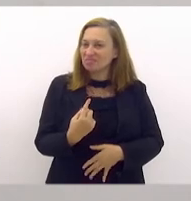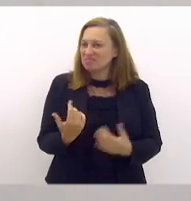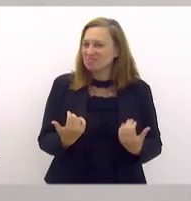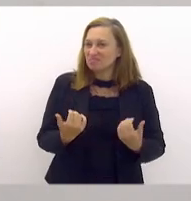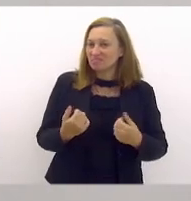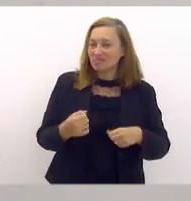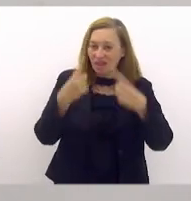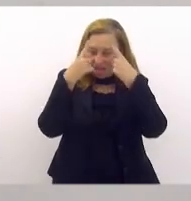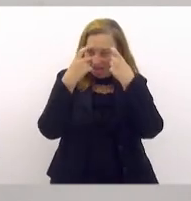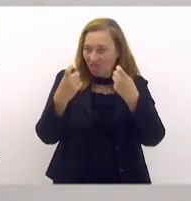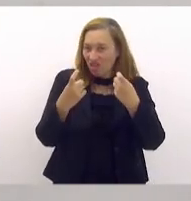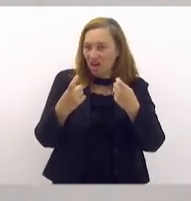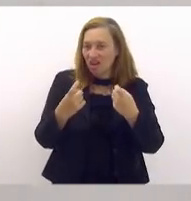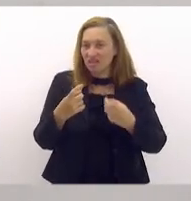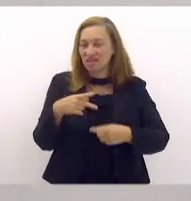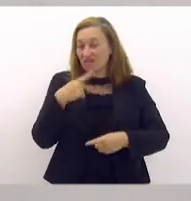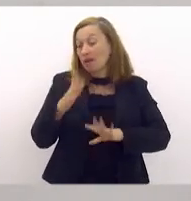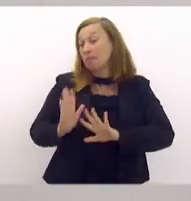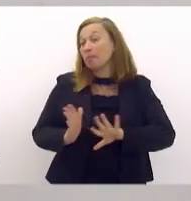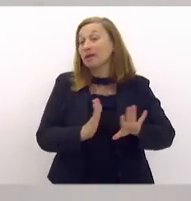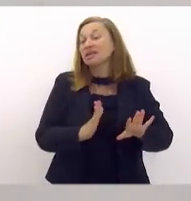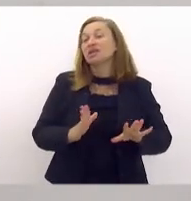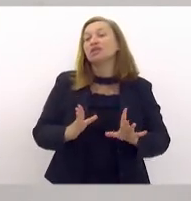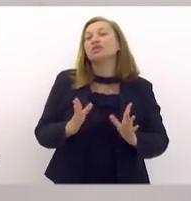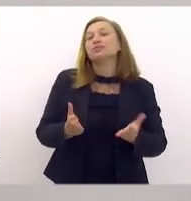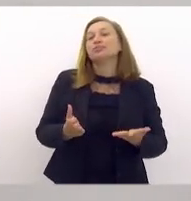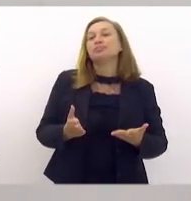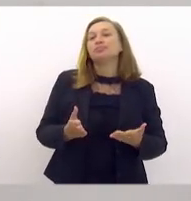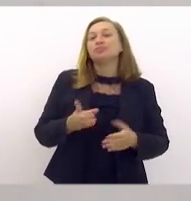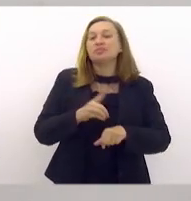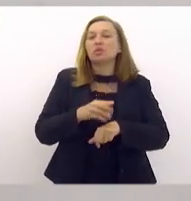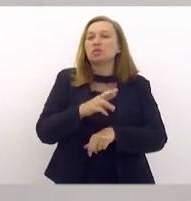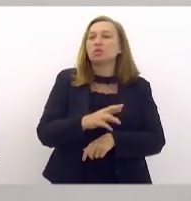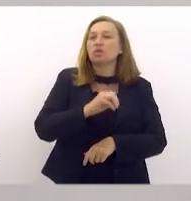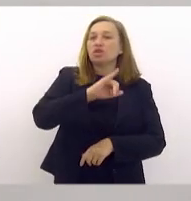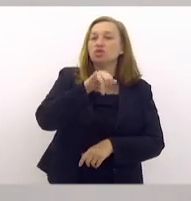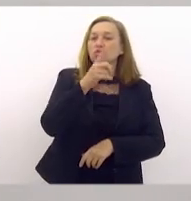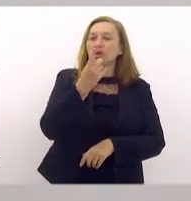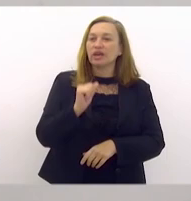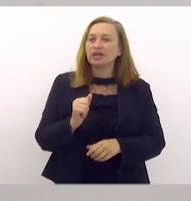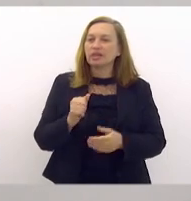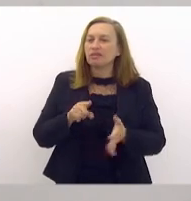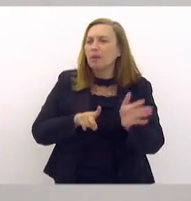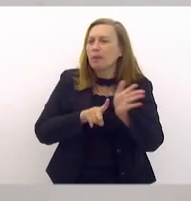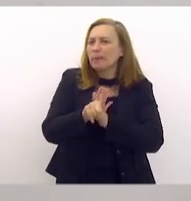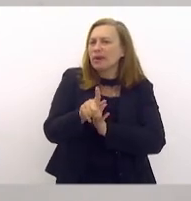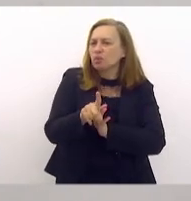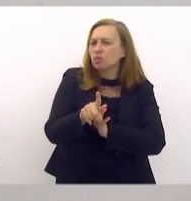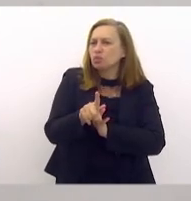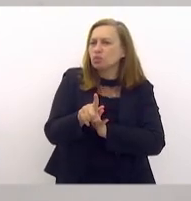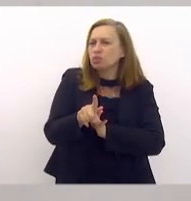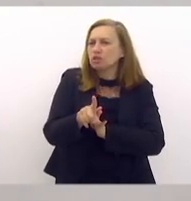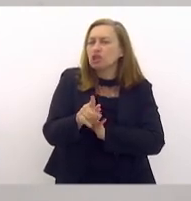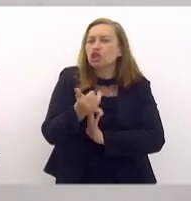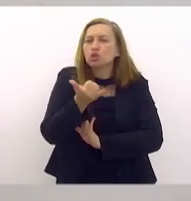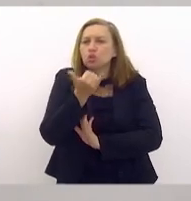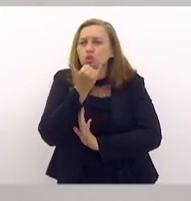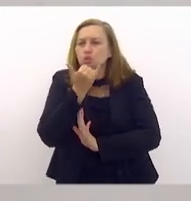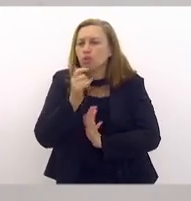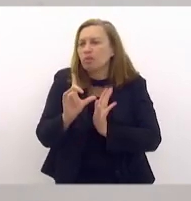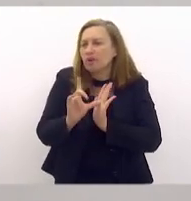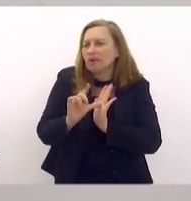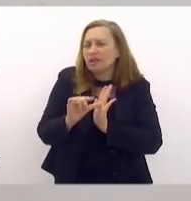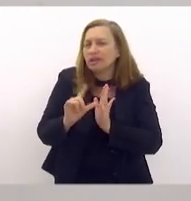de violência, né? Mas, doutora Juliana, eu queria só fazer uma pergunta, porque e me desculpar pelo